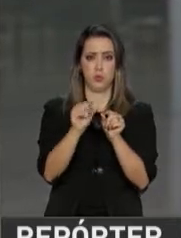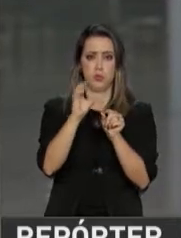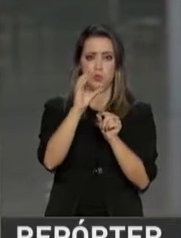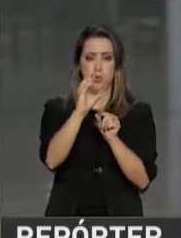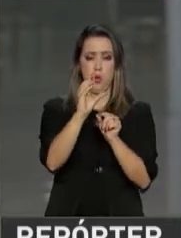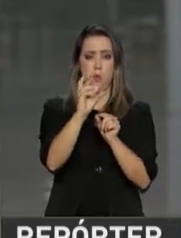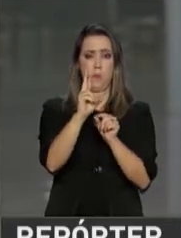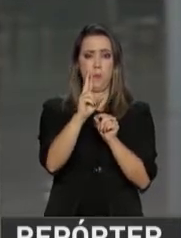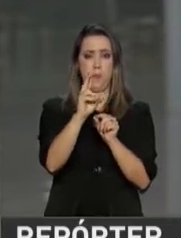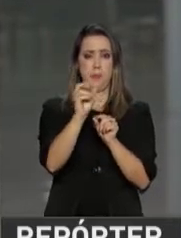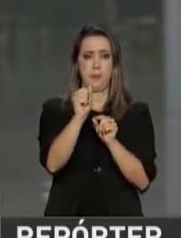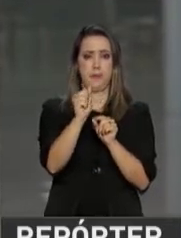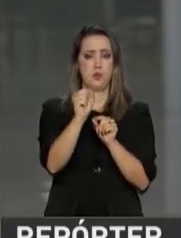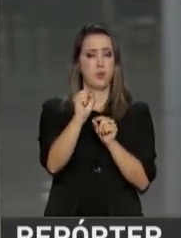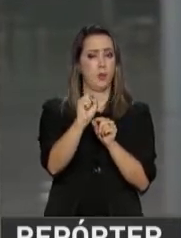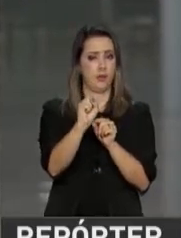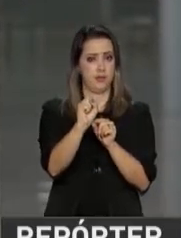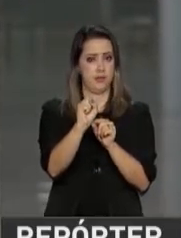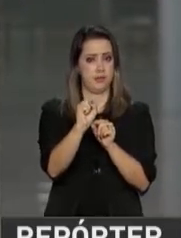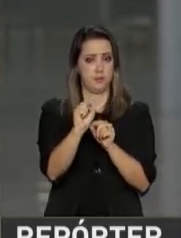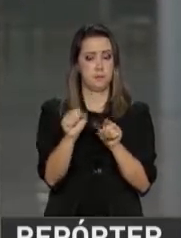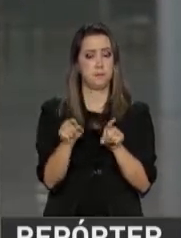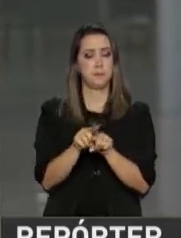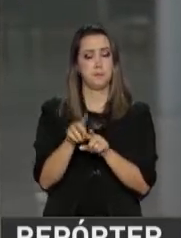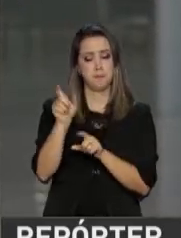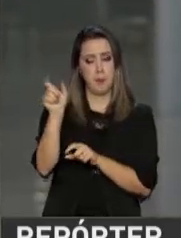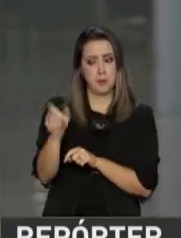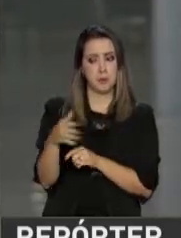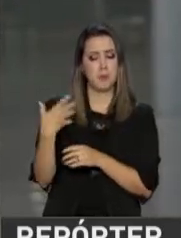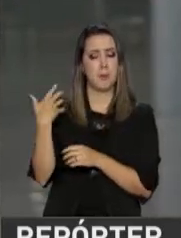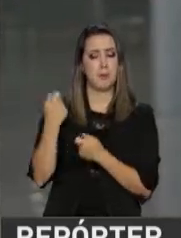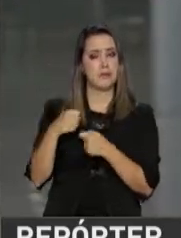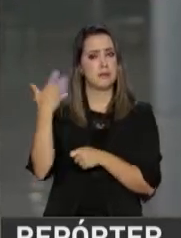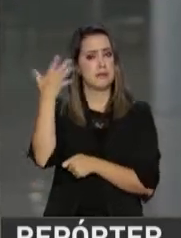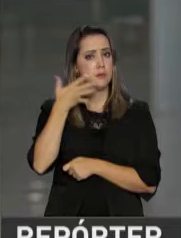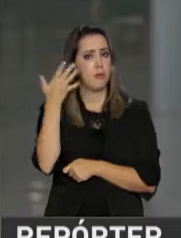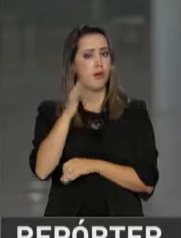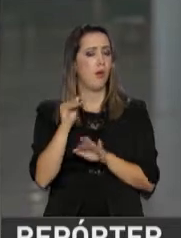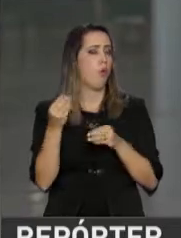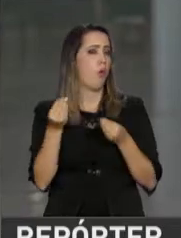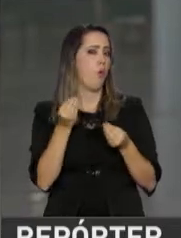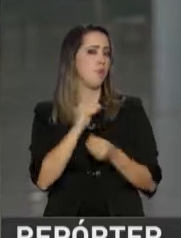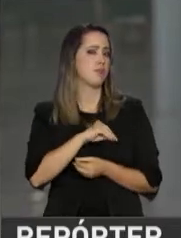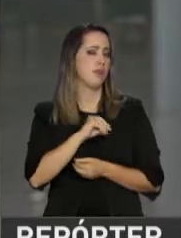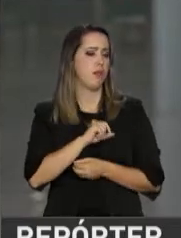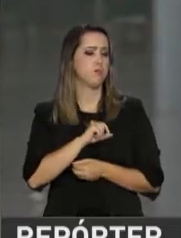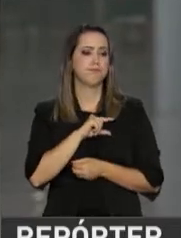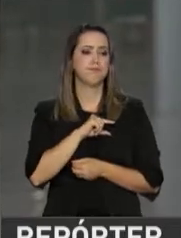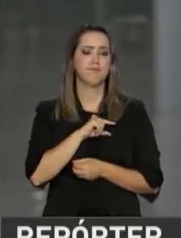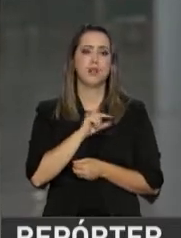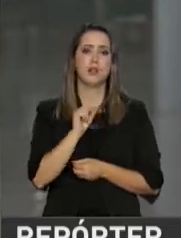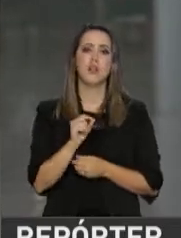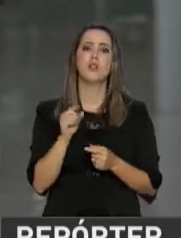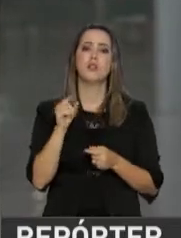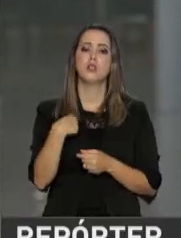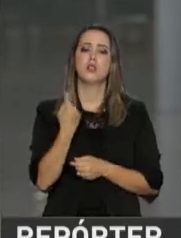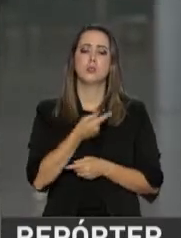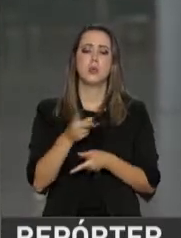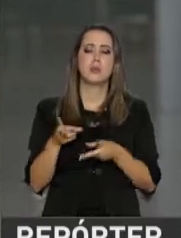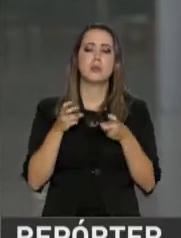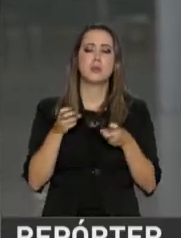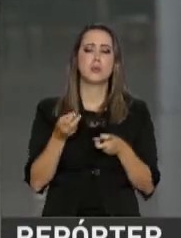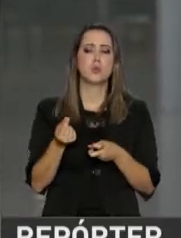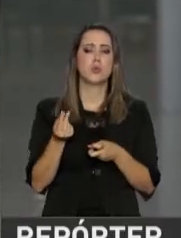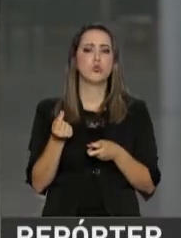dos municípios as prefeituras pra pessoa se explicar se eu não conseguir comprovar que aquela renda que nós identificamos